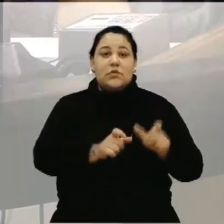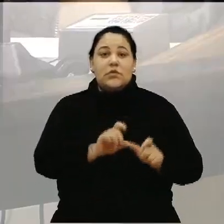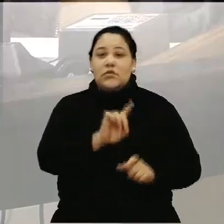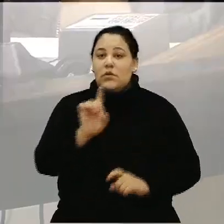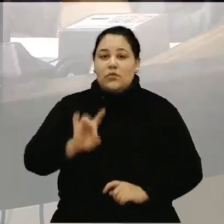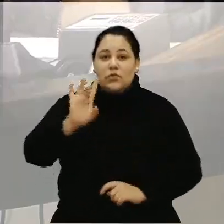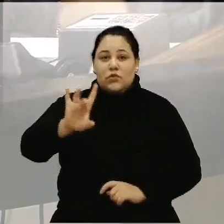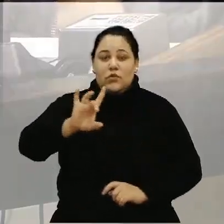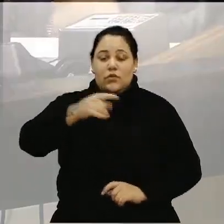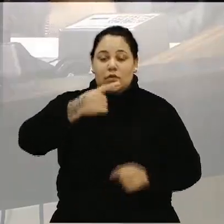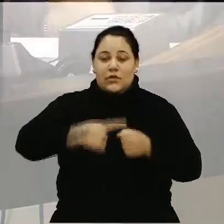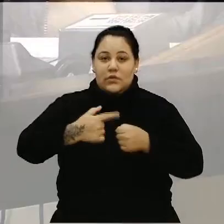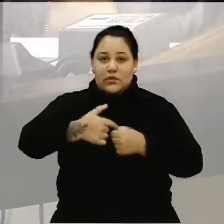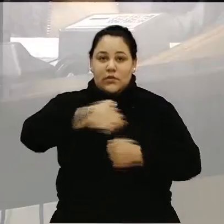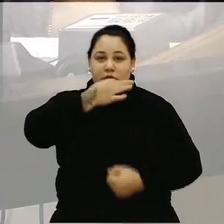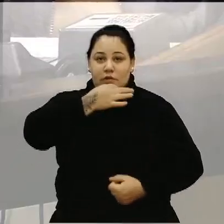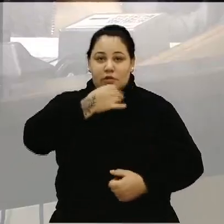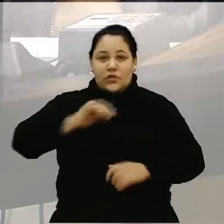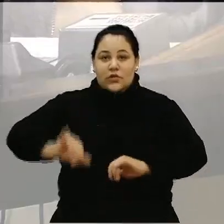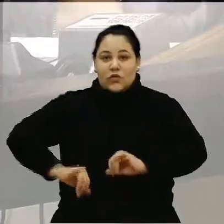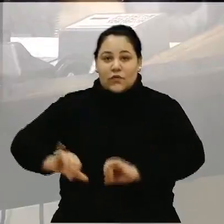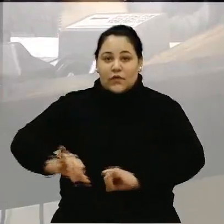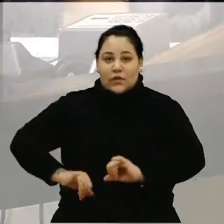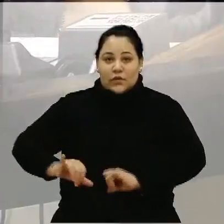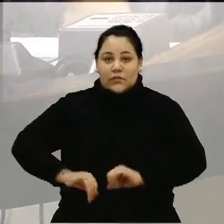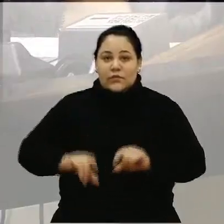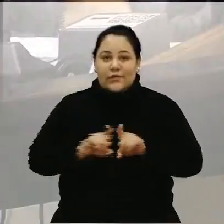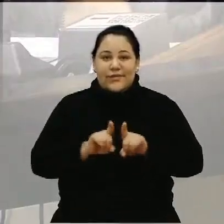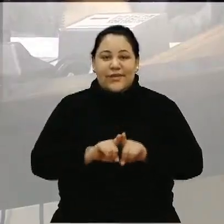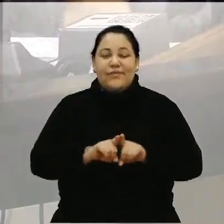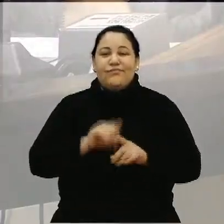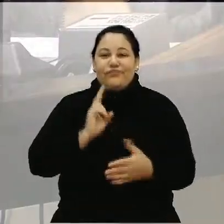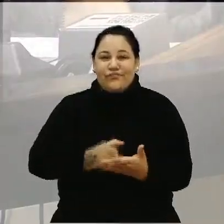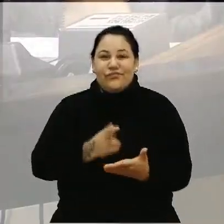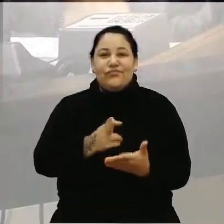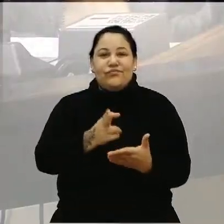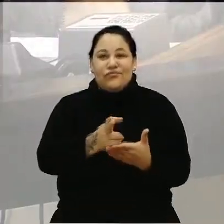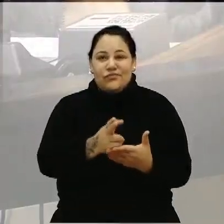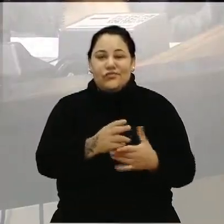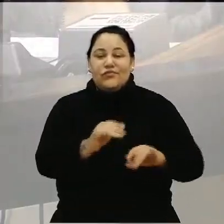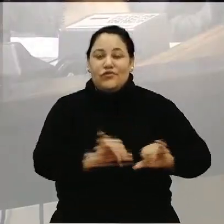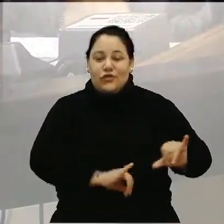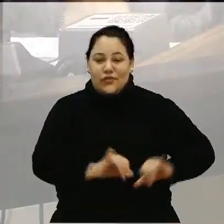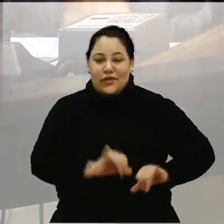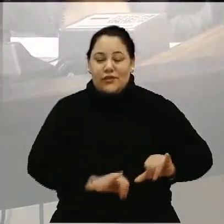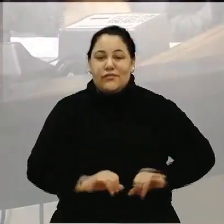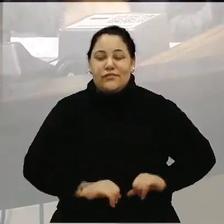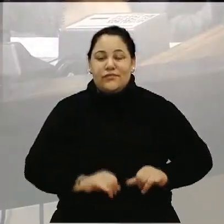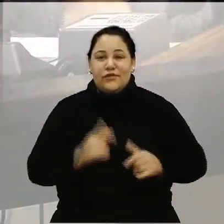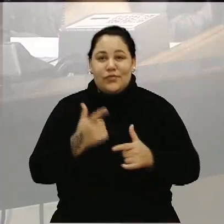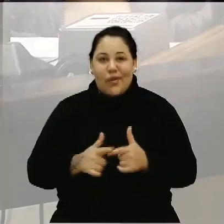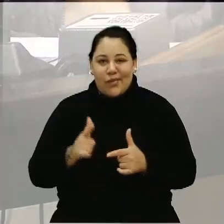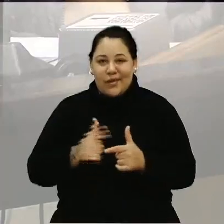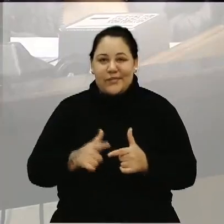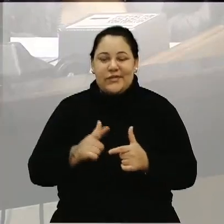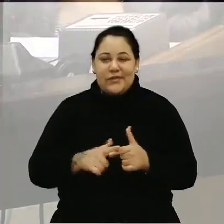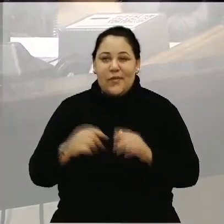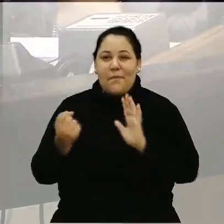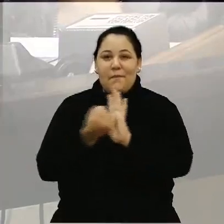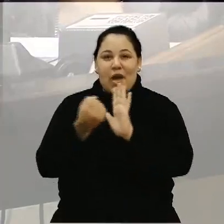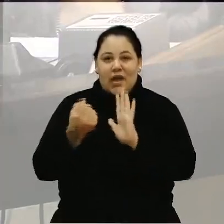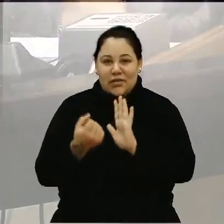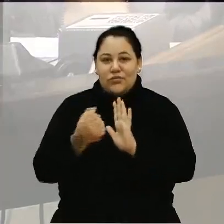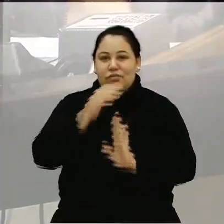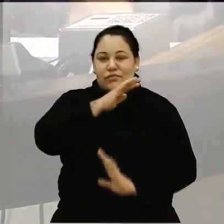nossa cidade de Caxias do Sul, que sofreram e têm sofrido essas intempéries, mas também ao nosso estado do Rio Grande